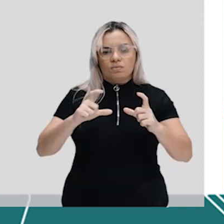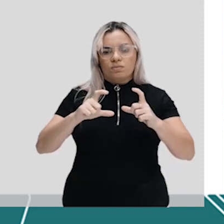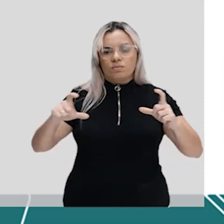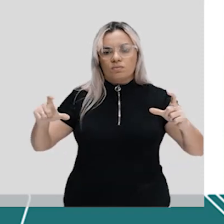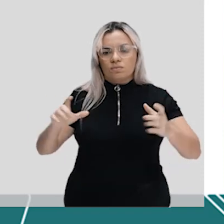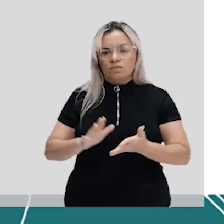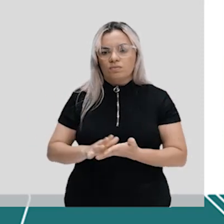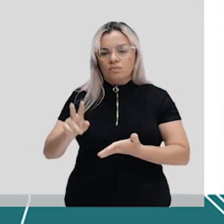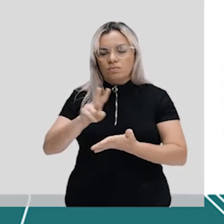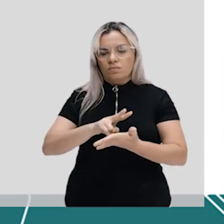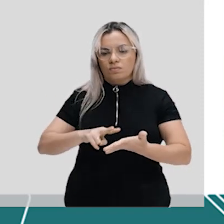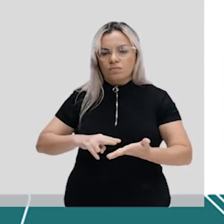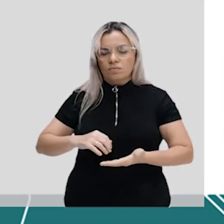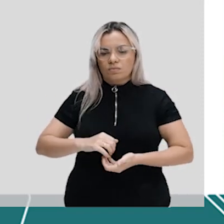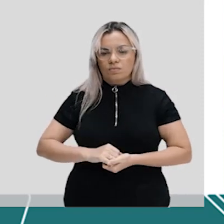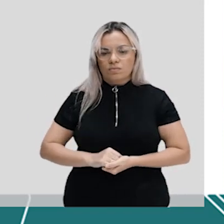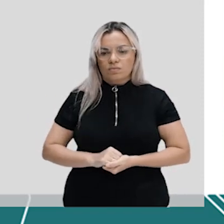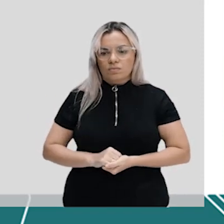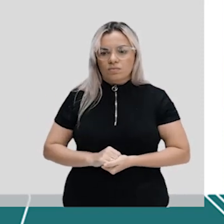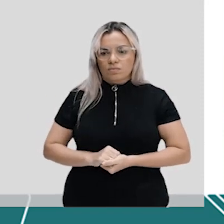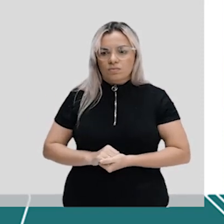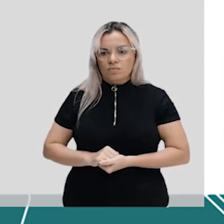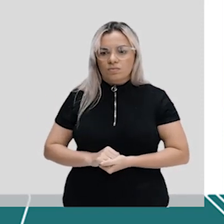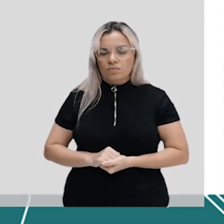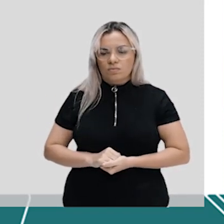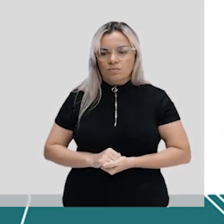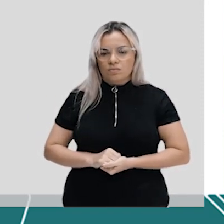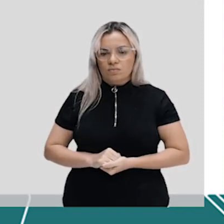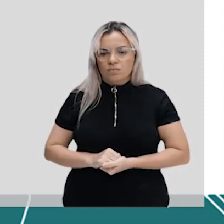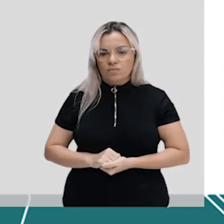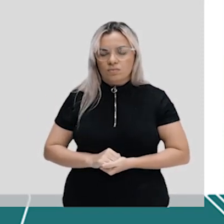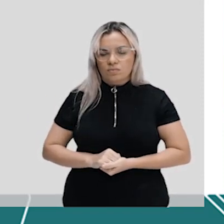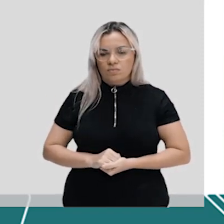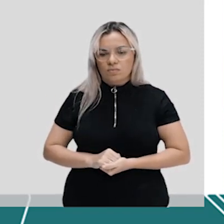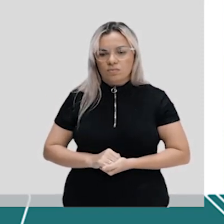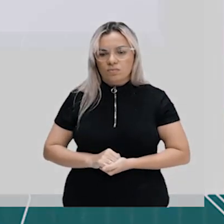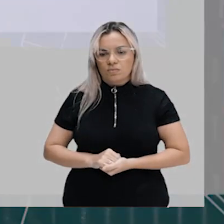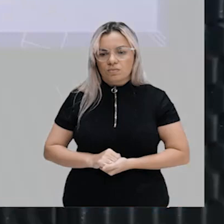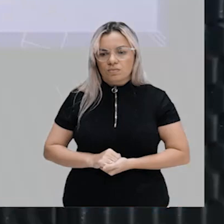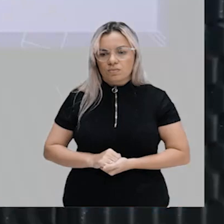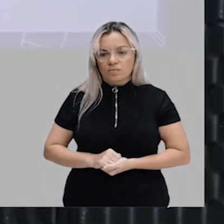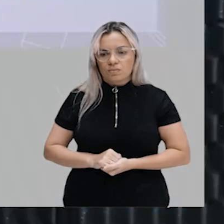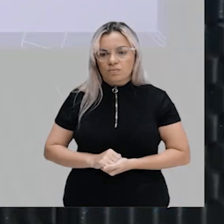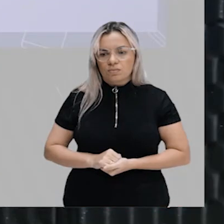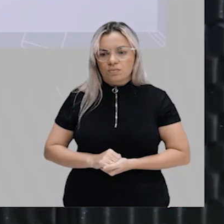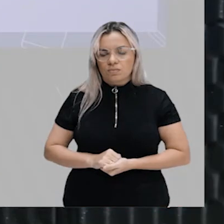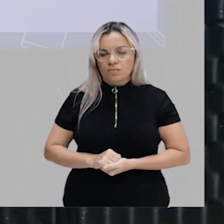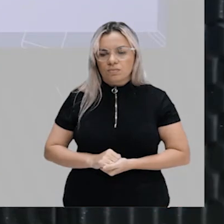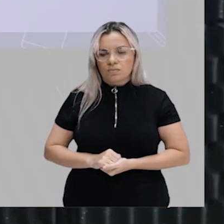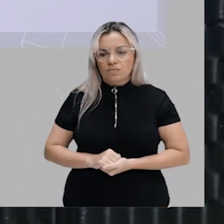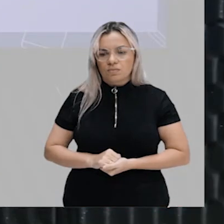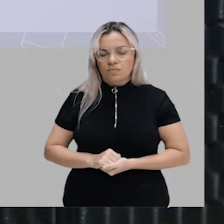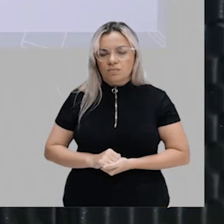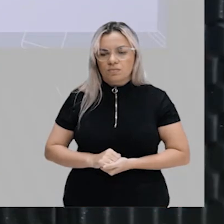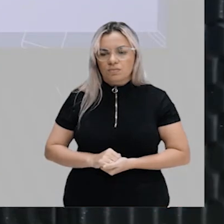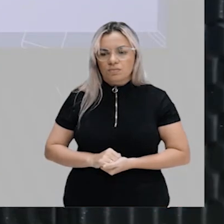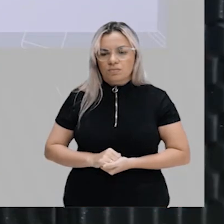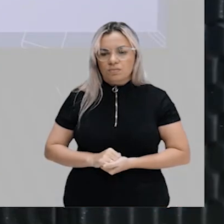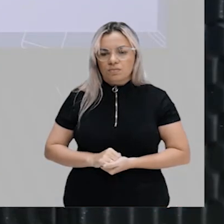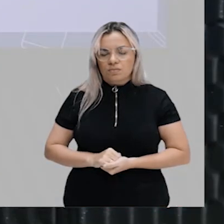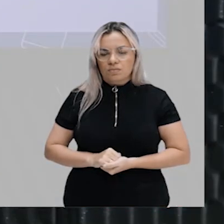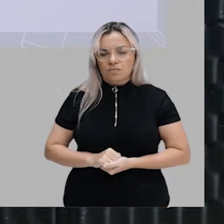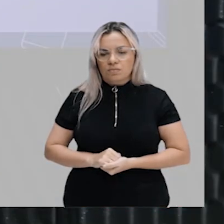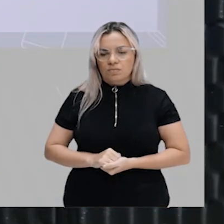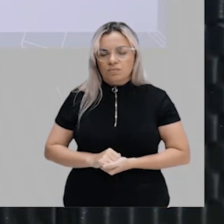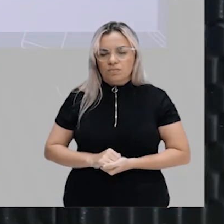o seguinte: está no poder da humanidade fazer com que as doenças parasitárias desapareçam da face da